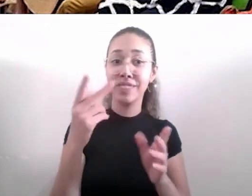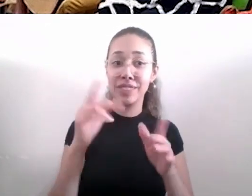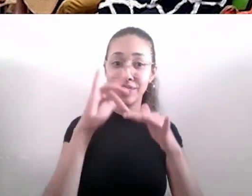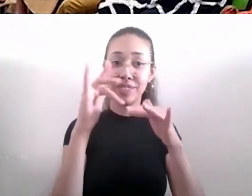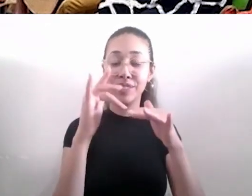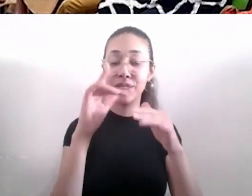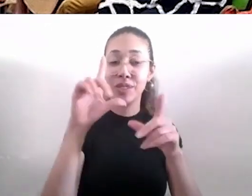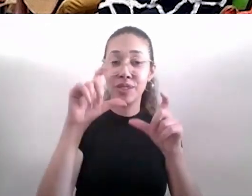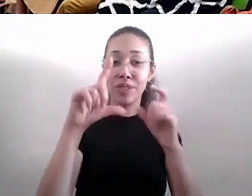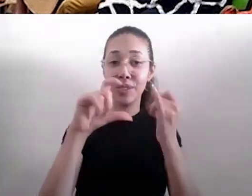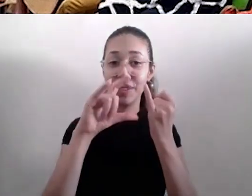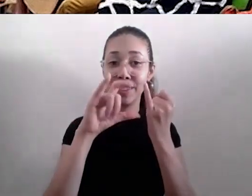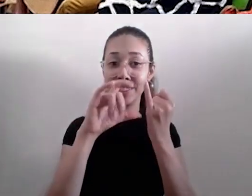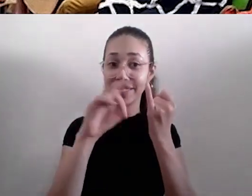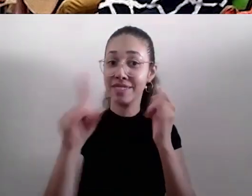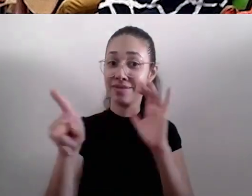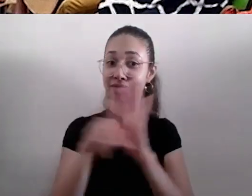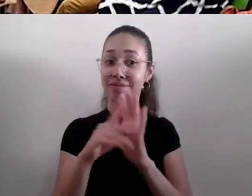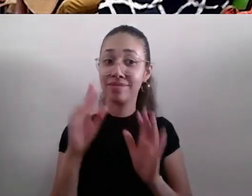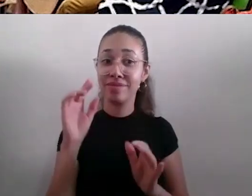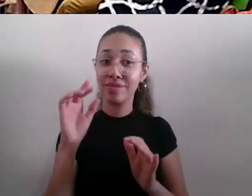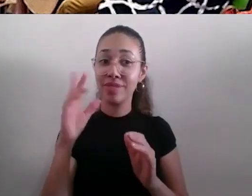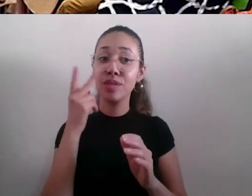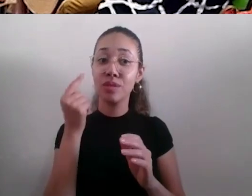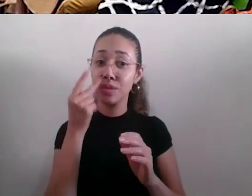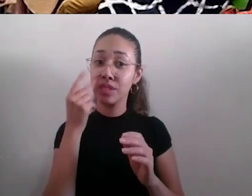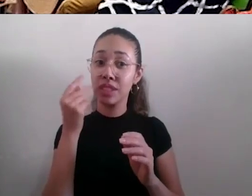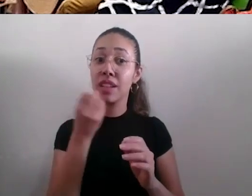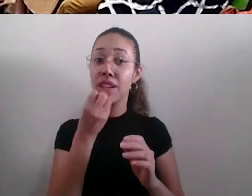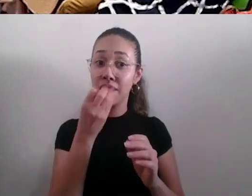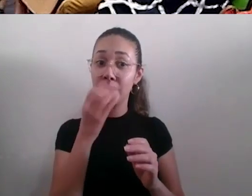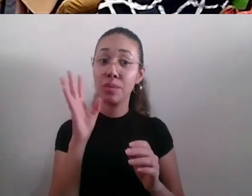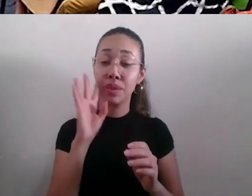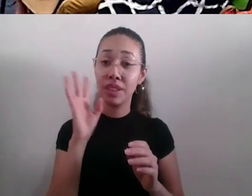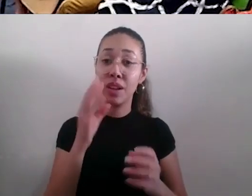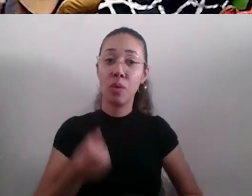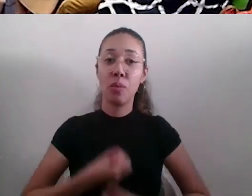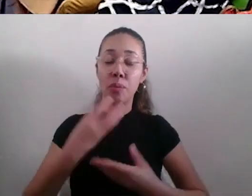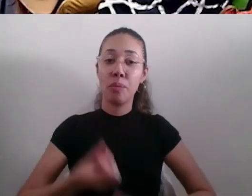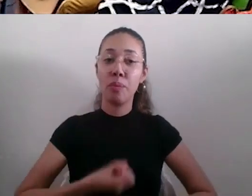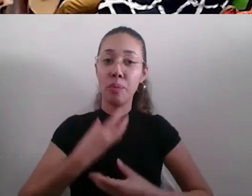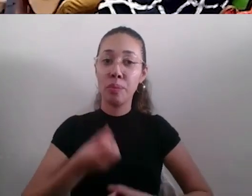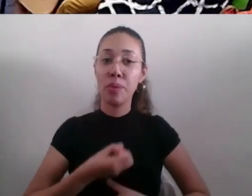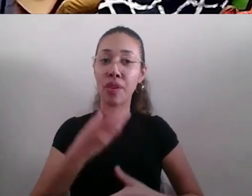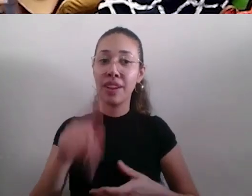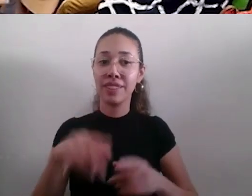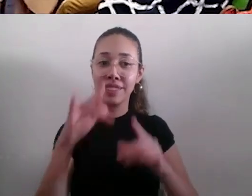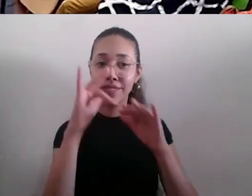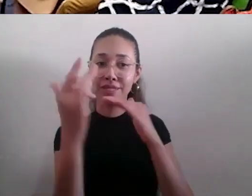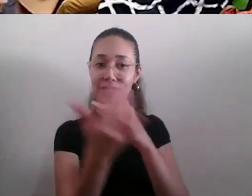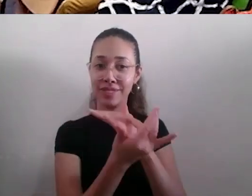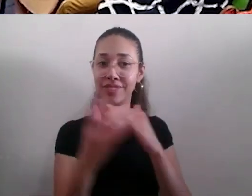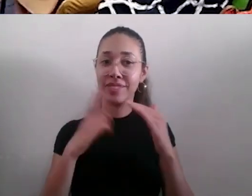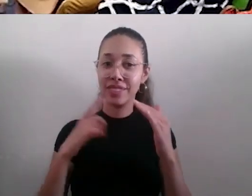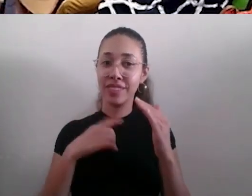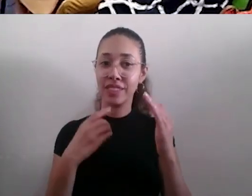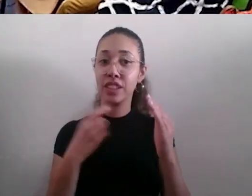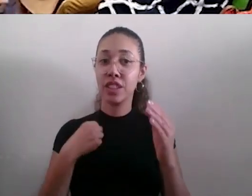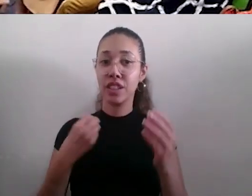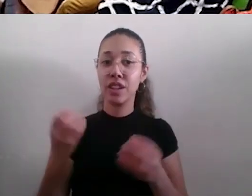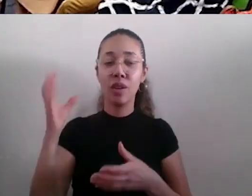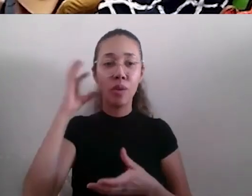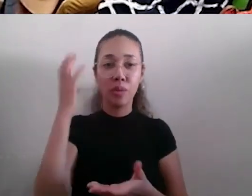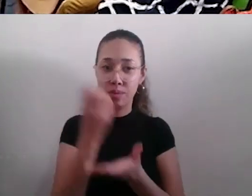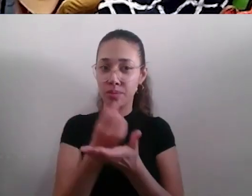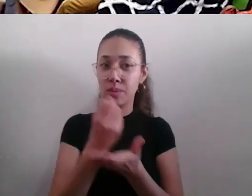Talvez você não tenha ouvido esse episódio ainda, maravilhoso. Do poeta do Instagram. É mais recente, vai lá né? Tem 2, 3 semanas, mais ou menos.